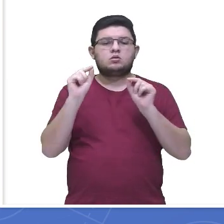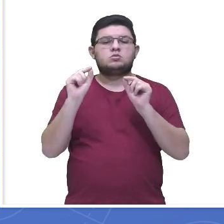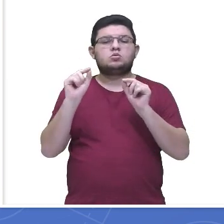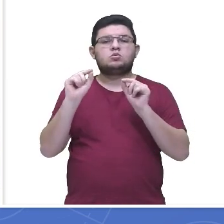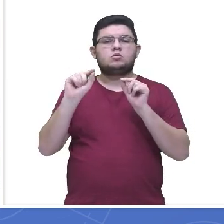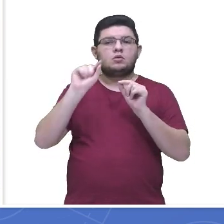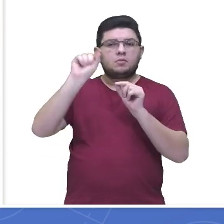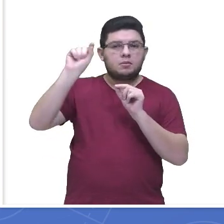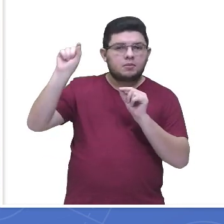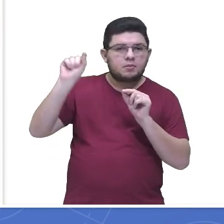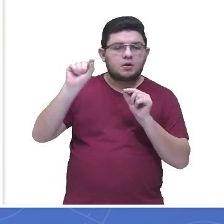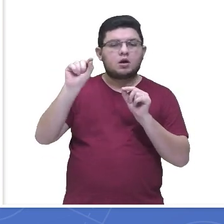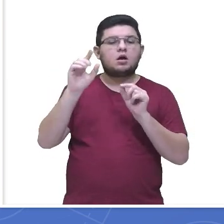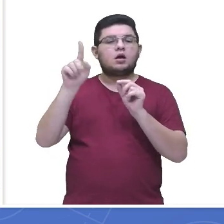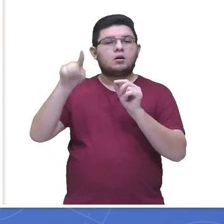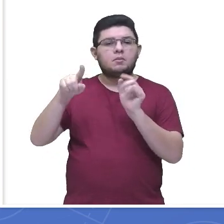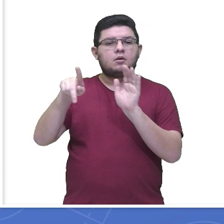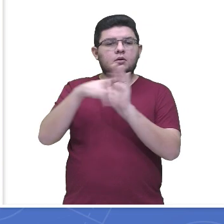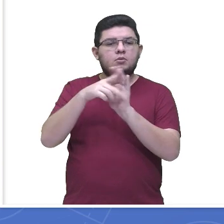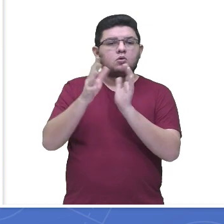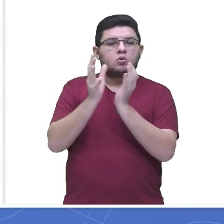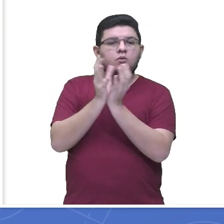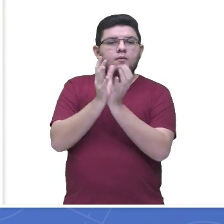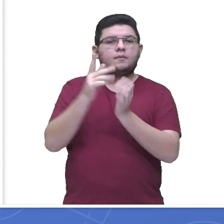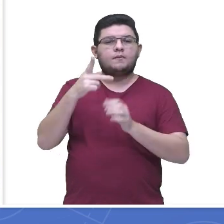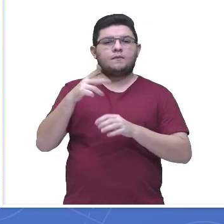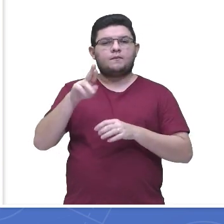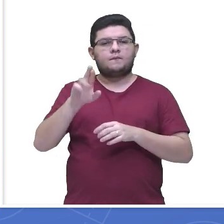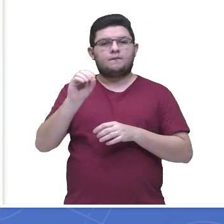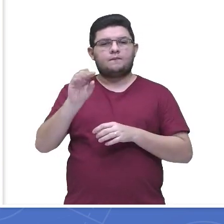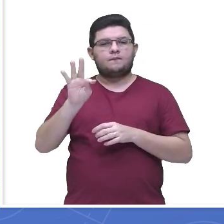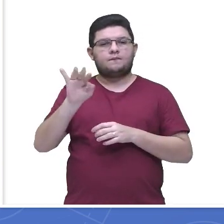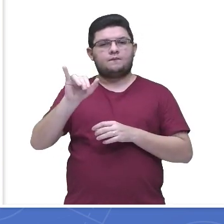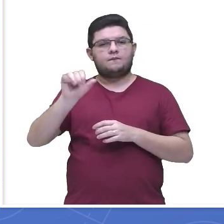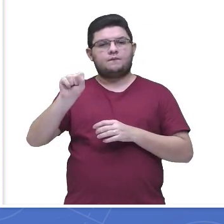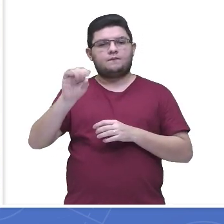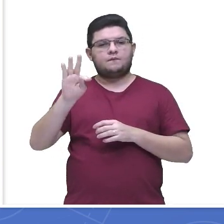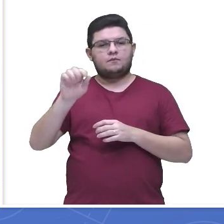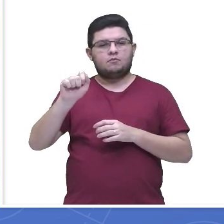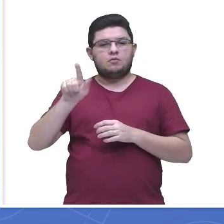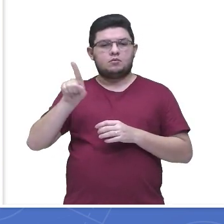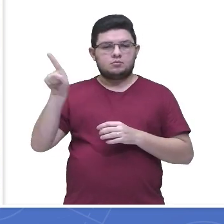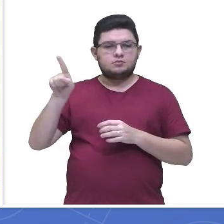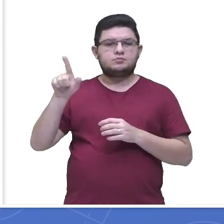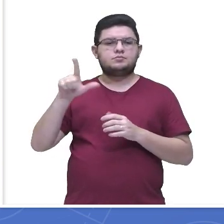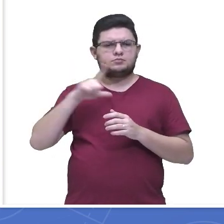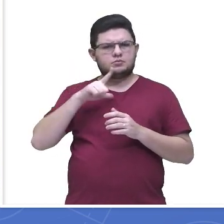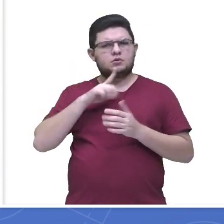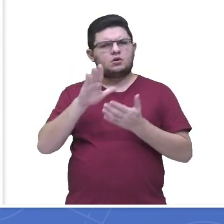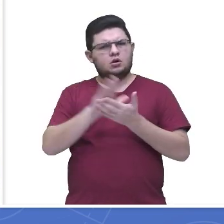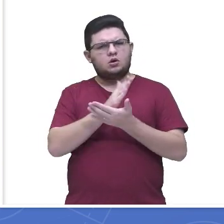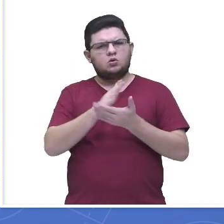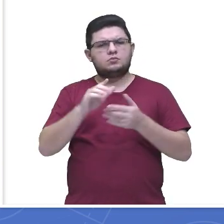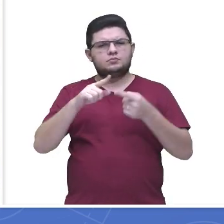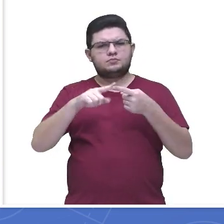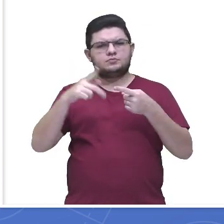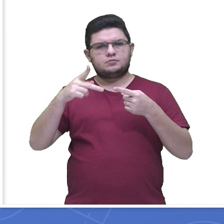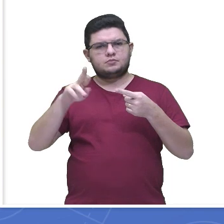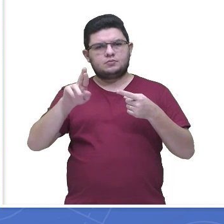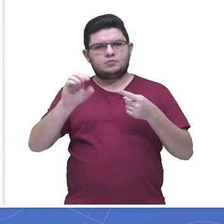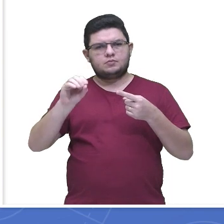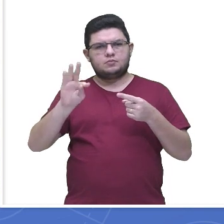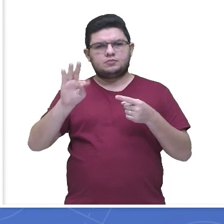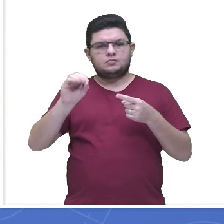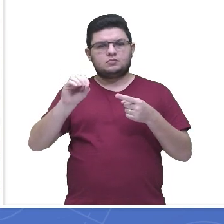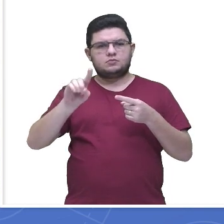ele compreende os protozoários e algumas algas, né? E as algas. Então, nessa imagem aqui, ó, a gente